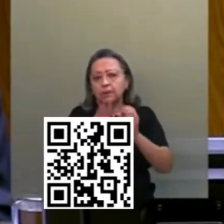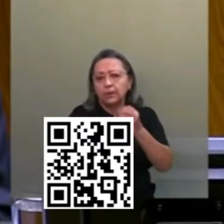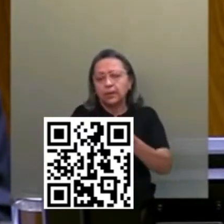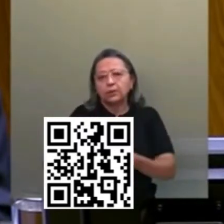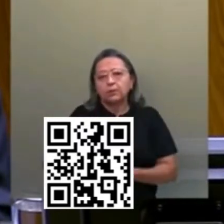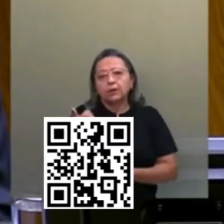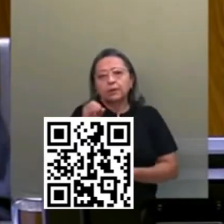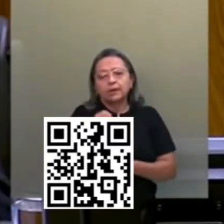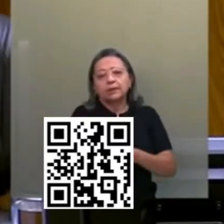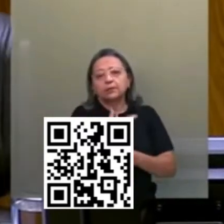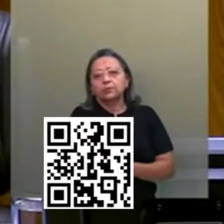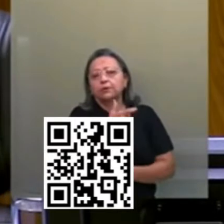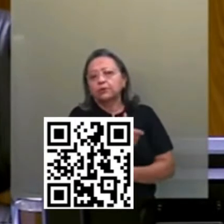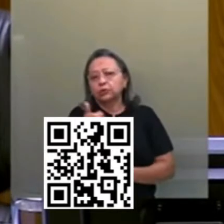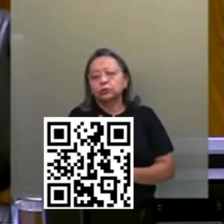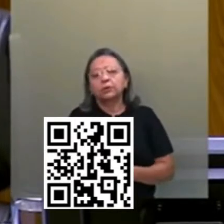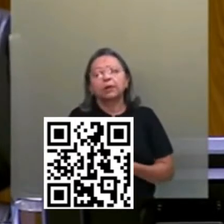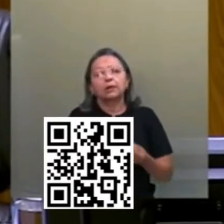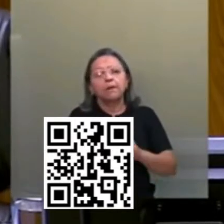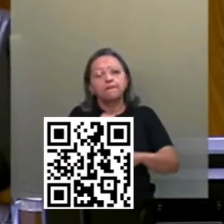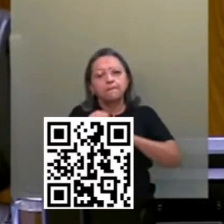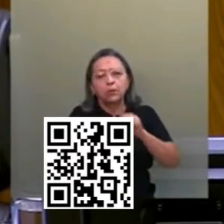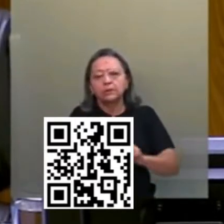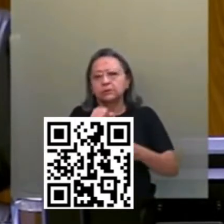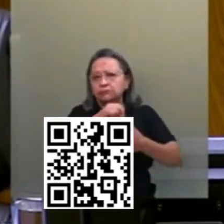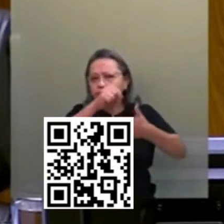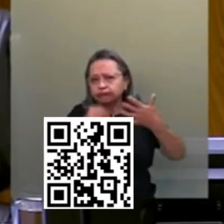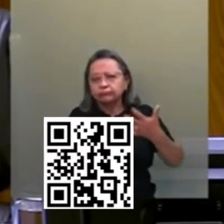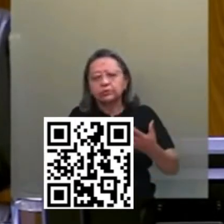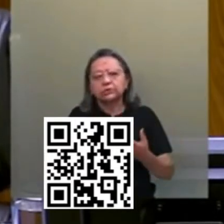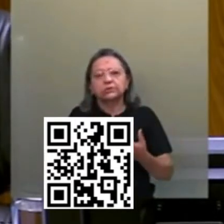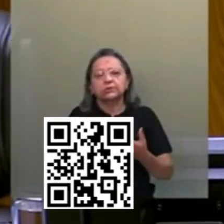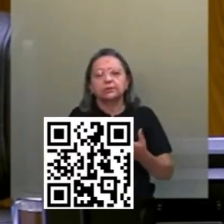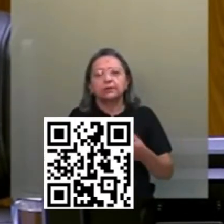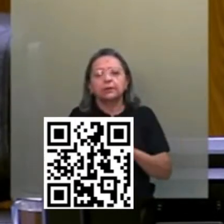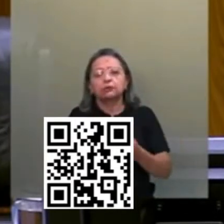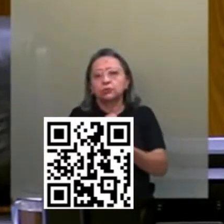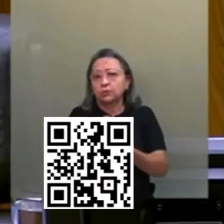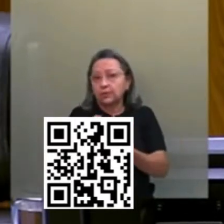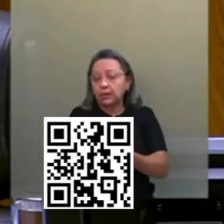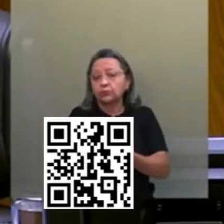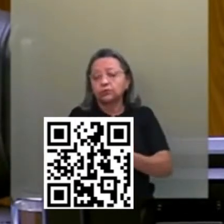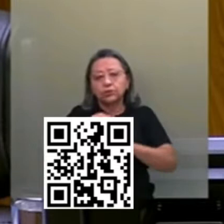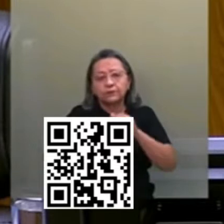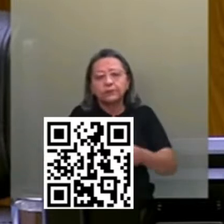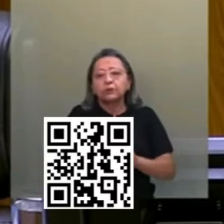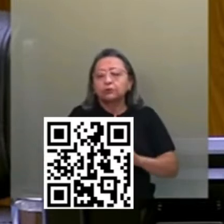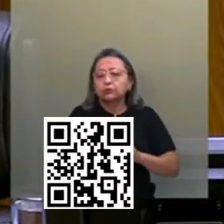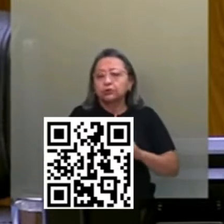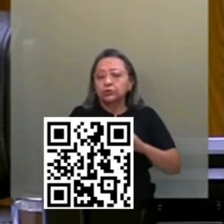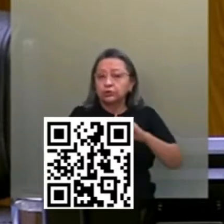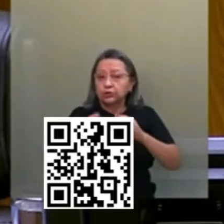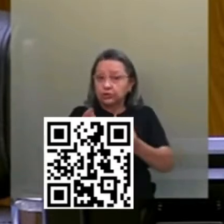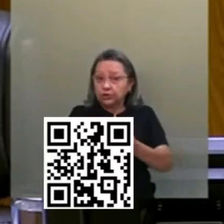10 de 2021, que promoveu mudanças nos critérios de indexação dos contratos de refinanciamento de dívidas dos